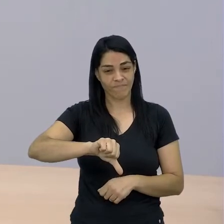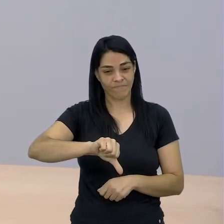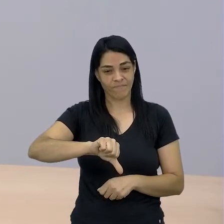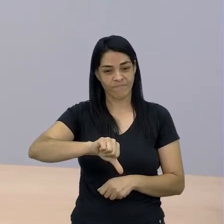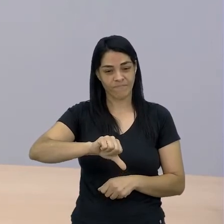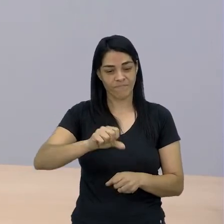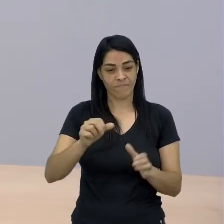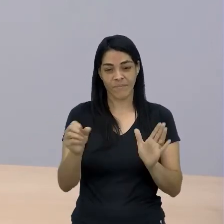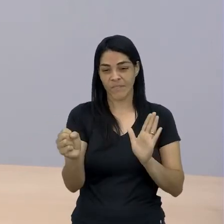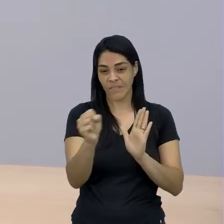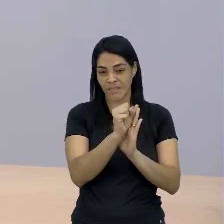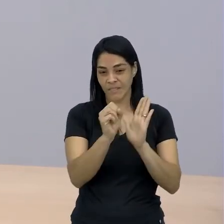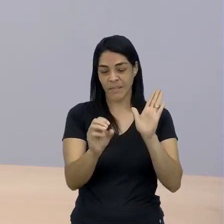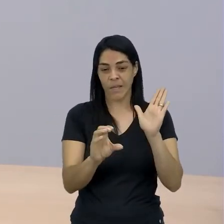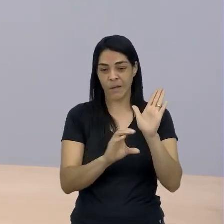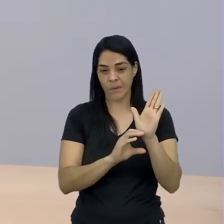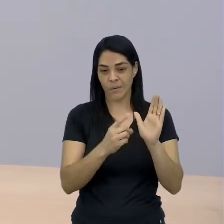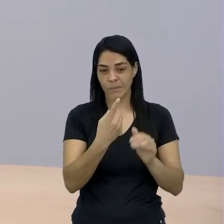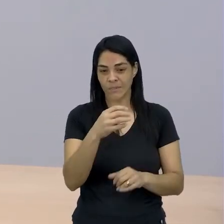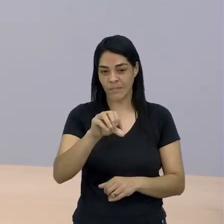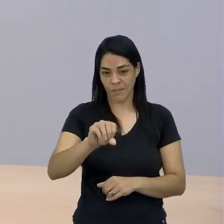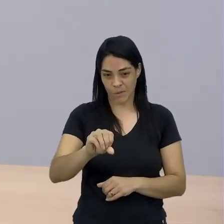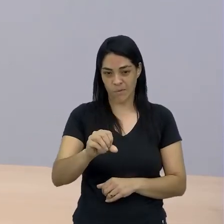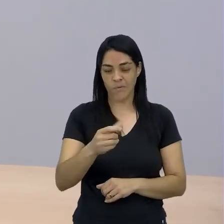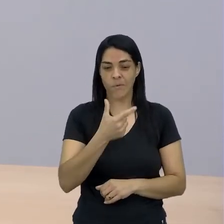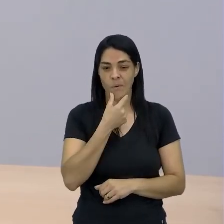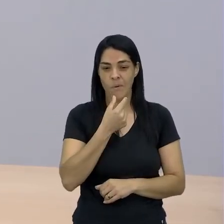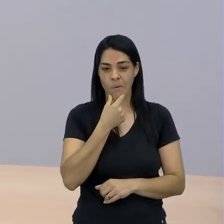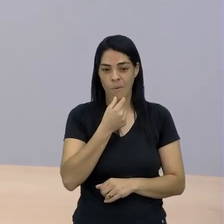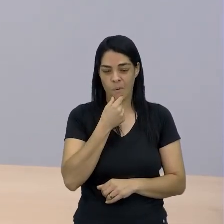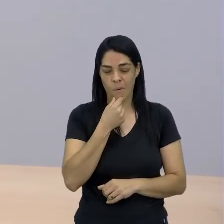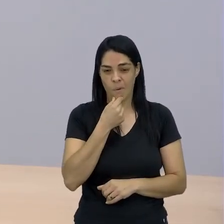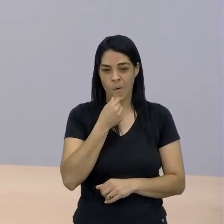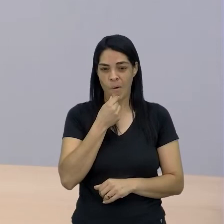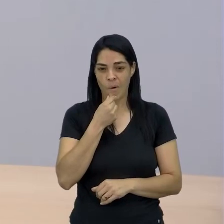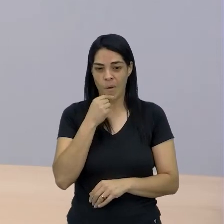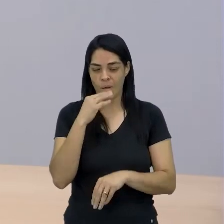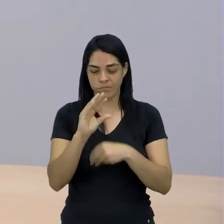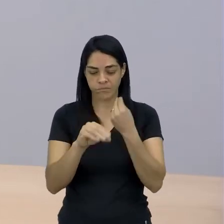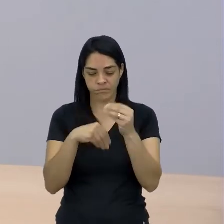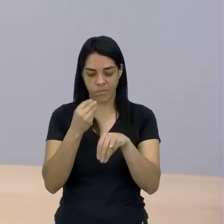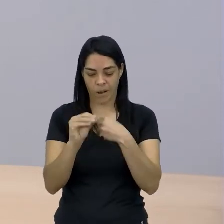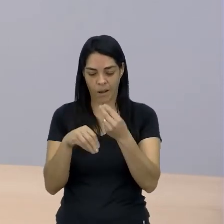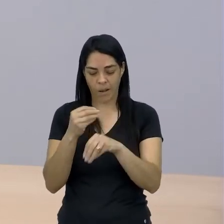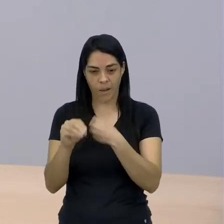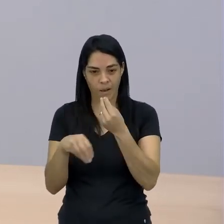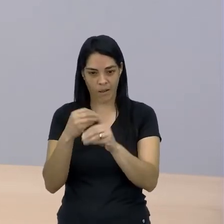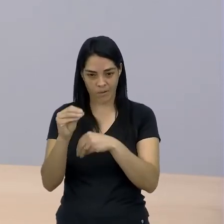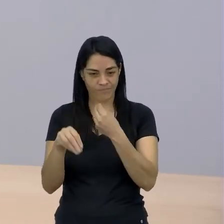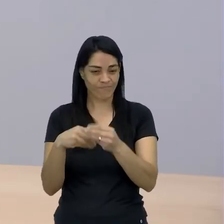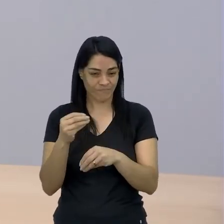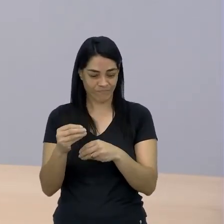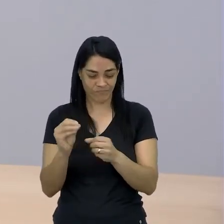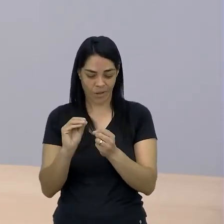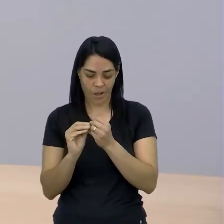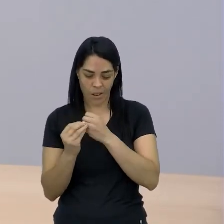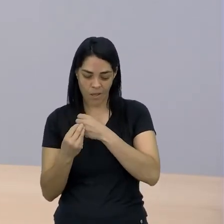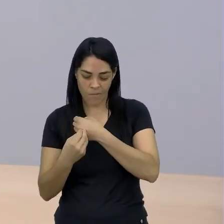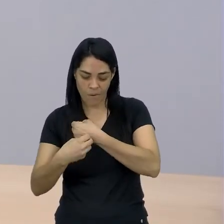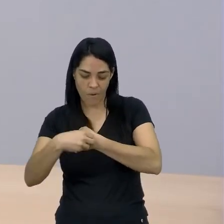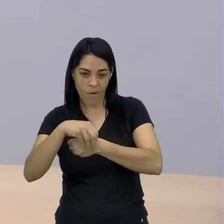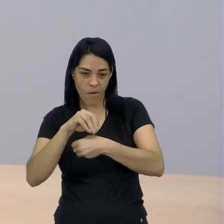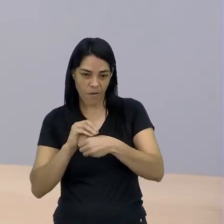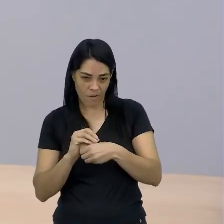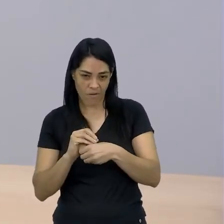desde o século XIX, o homem começou a mexer nas moléculas químicas dos produtos. Isso criou o